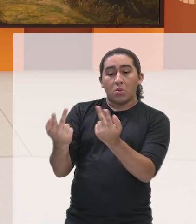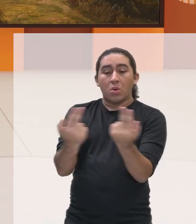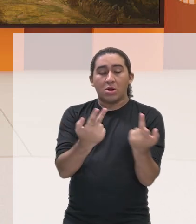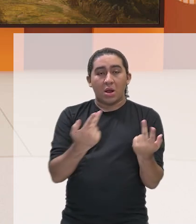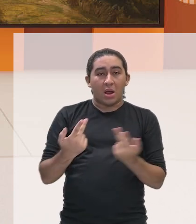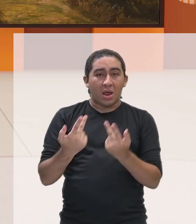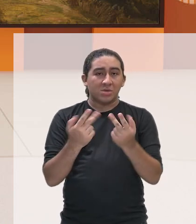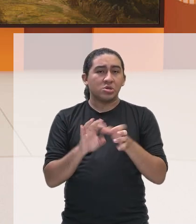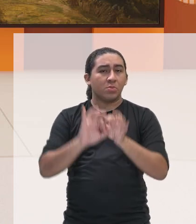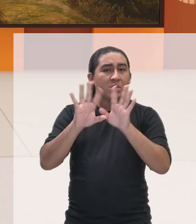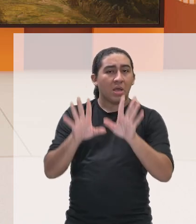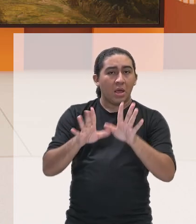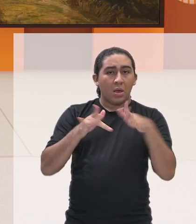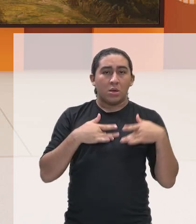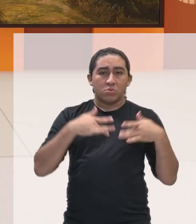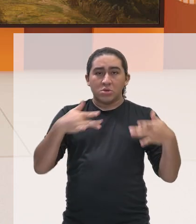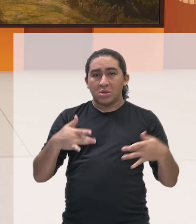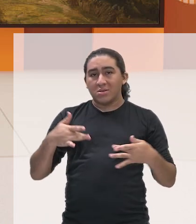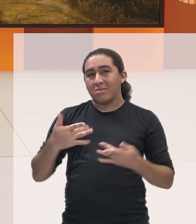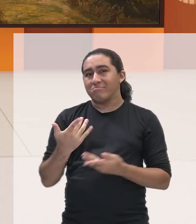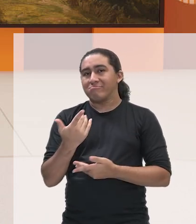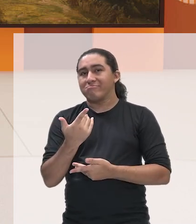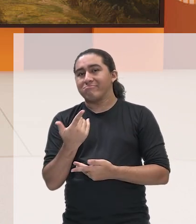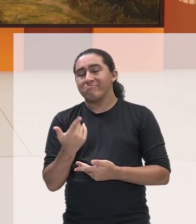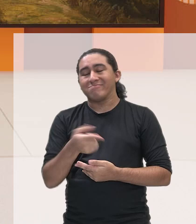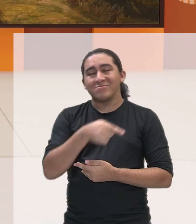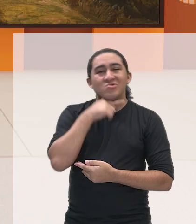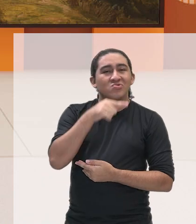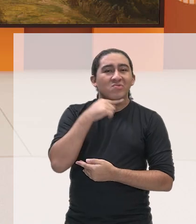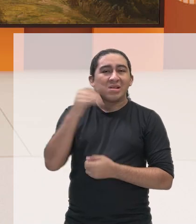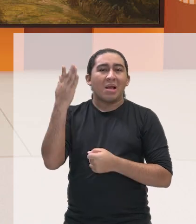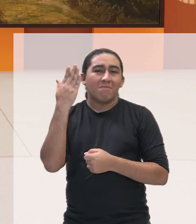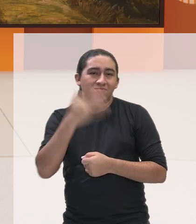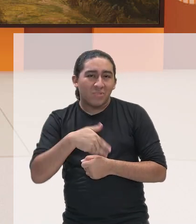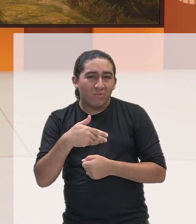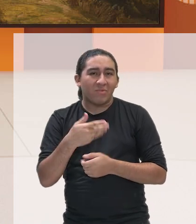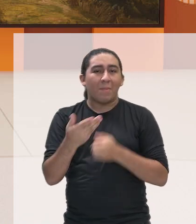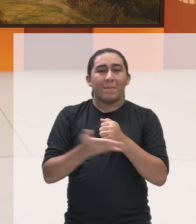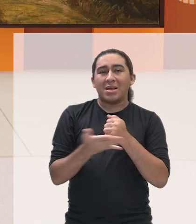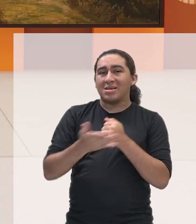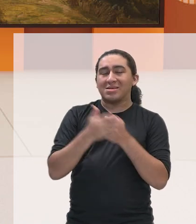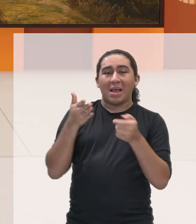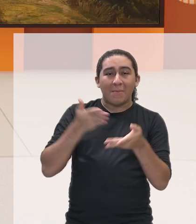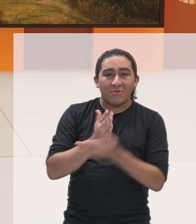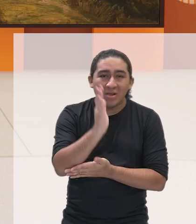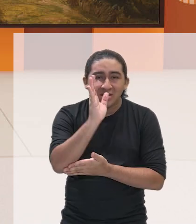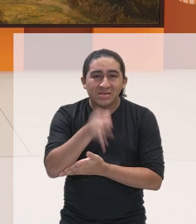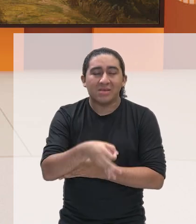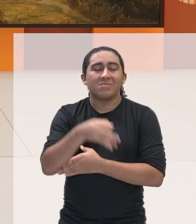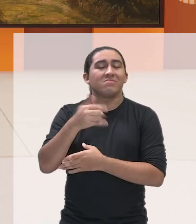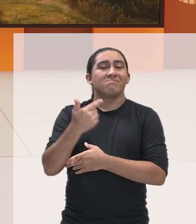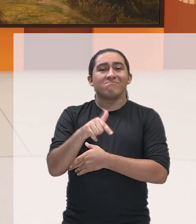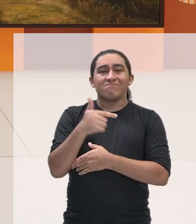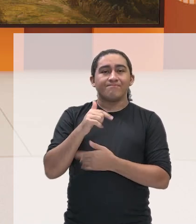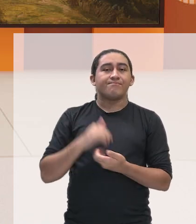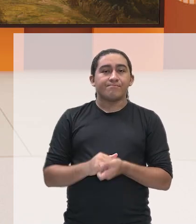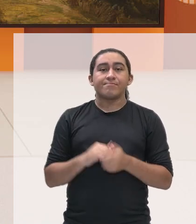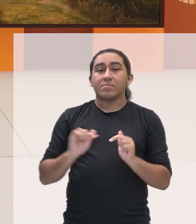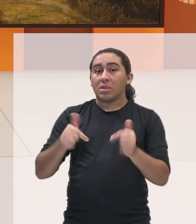de fraternidade, né, não se justificou, não se realizou na prática, né? Na